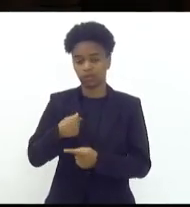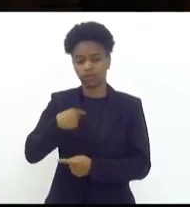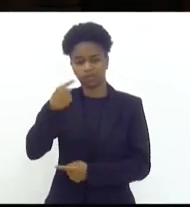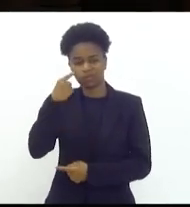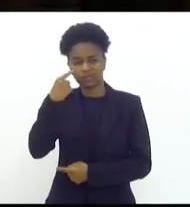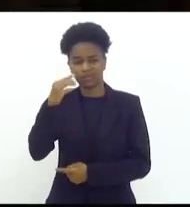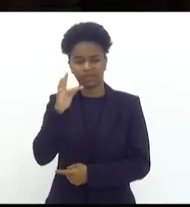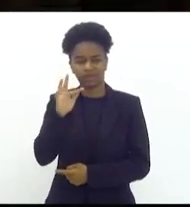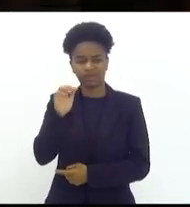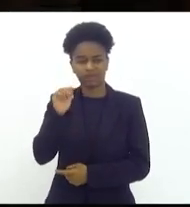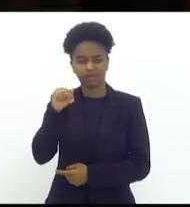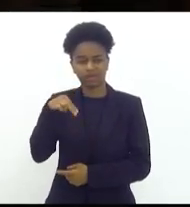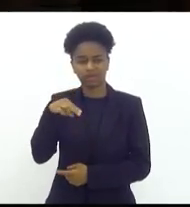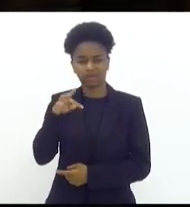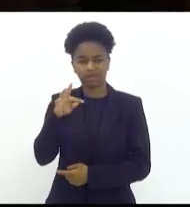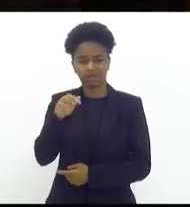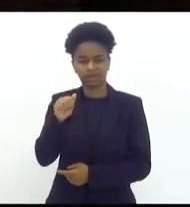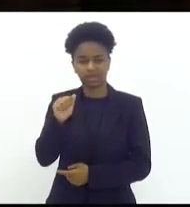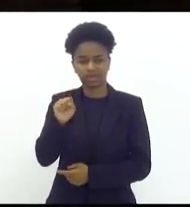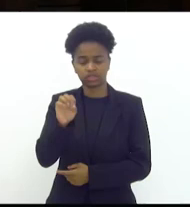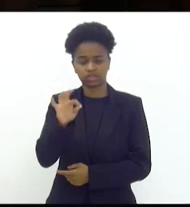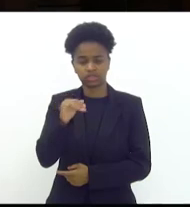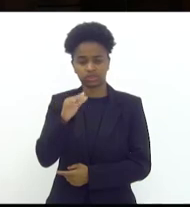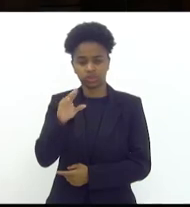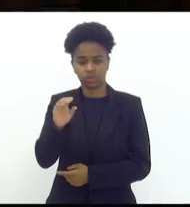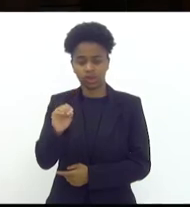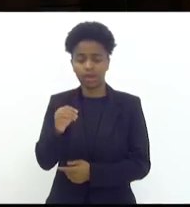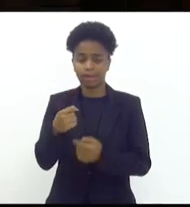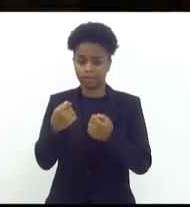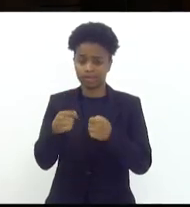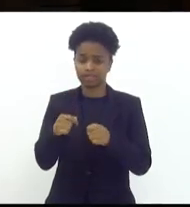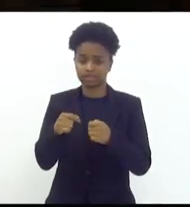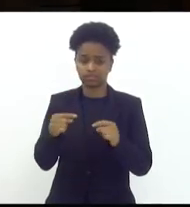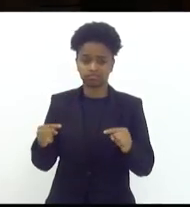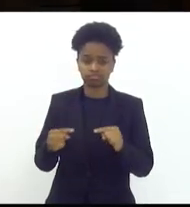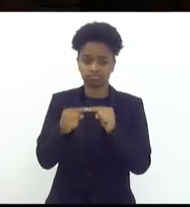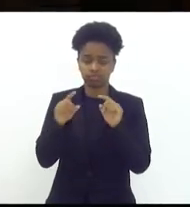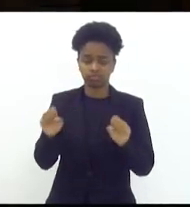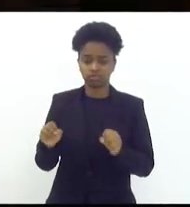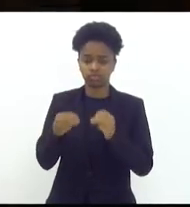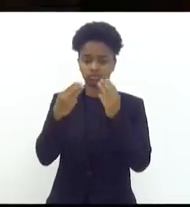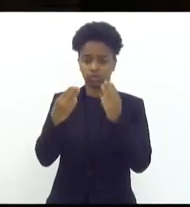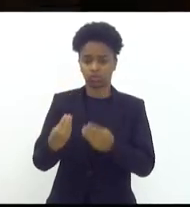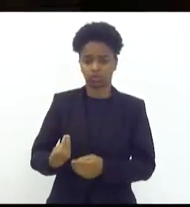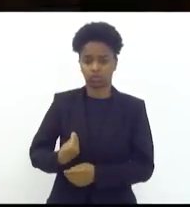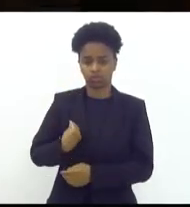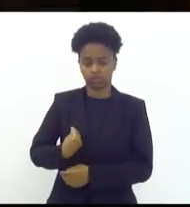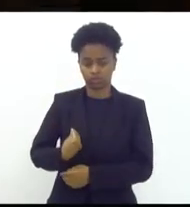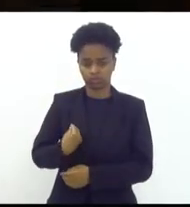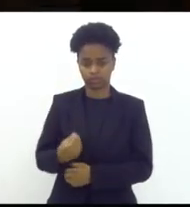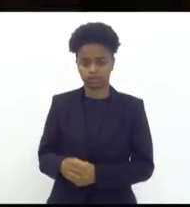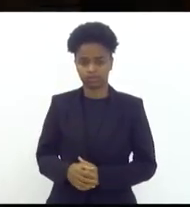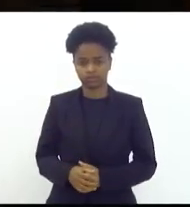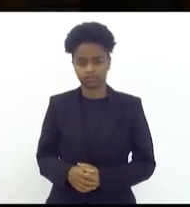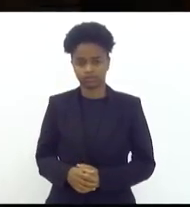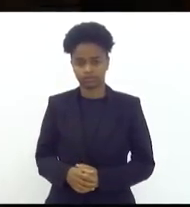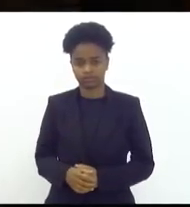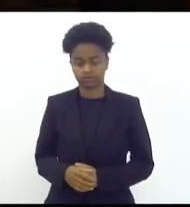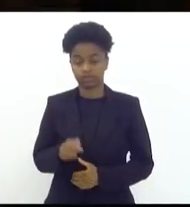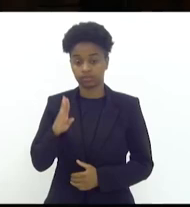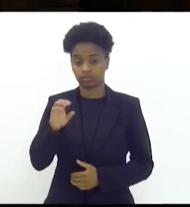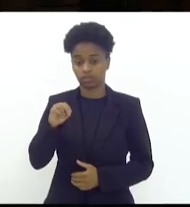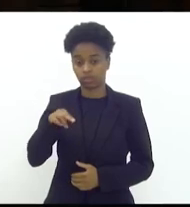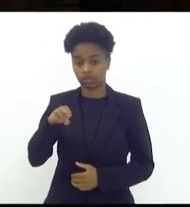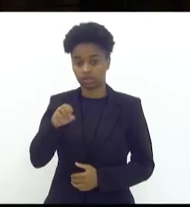Fantástico deveria ser o show da vida e aí diz aí no bonde